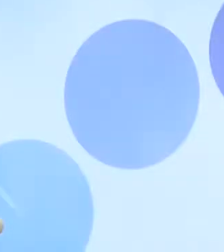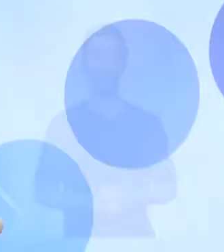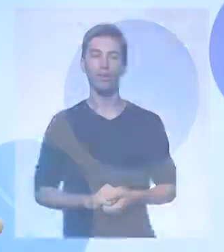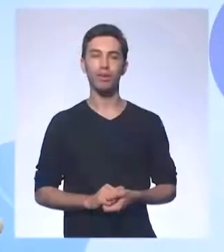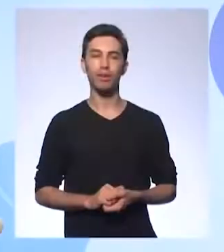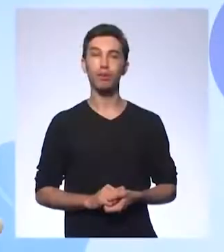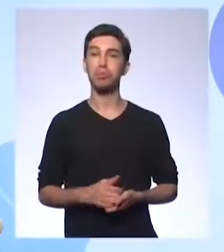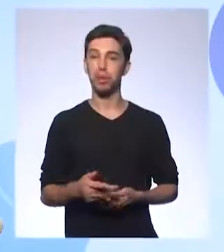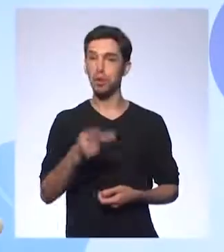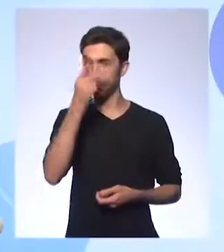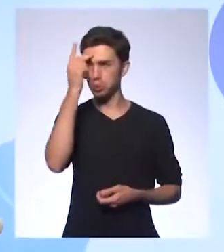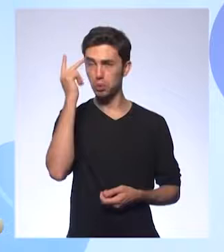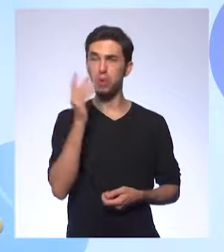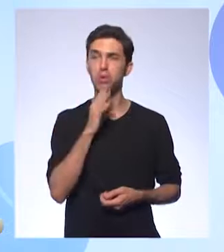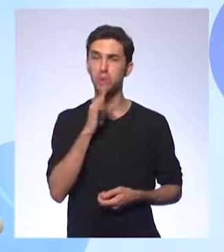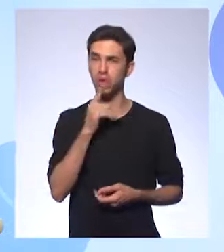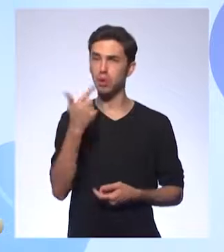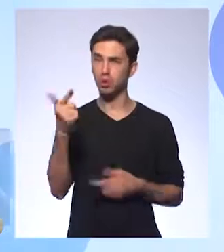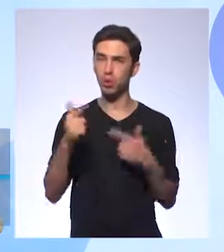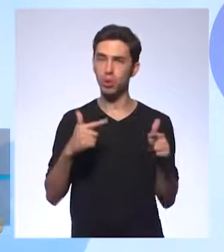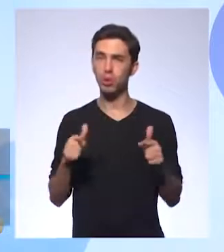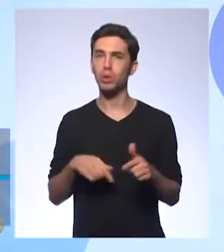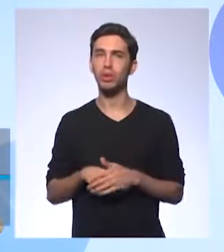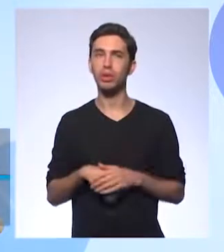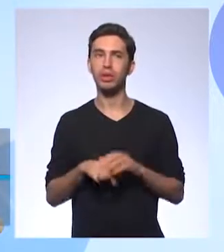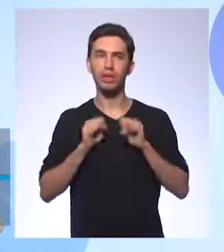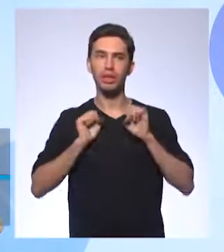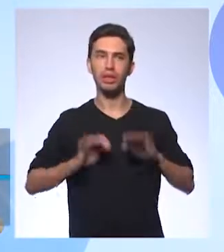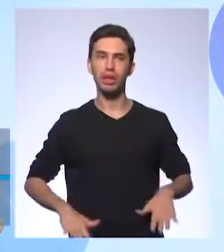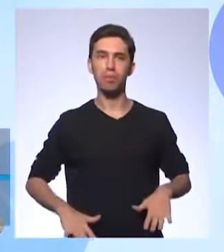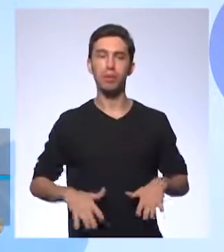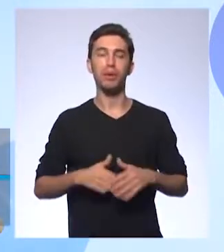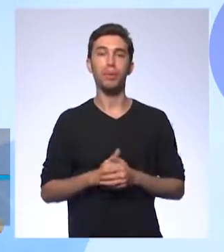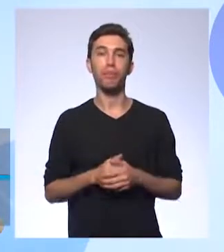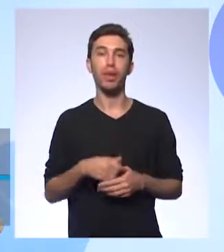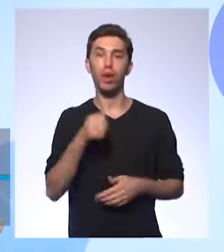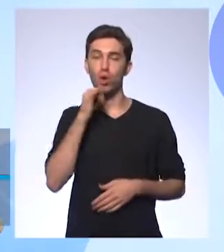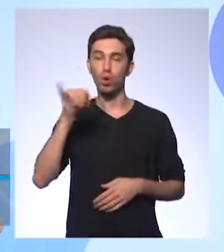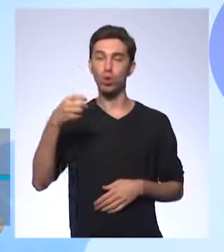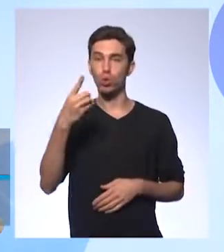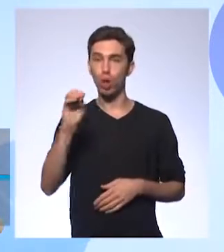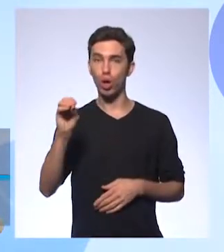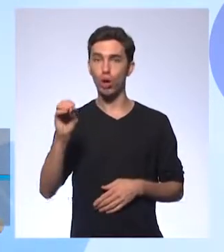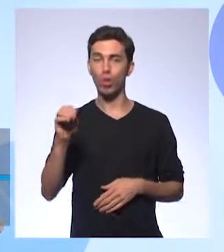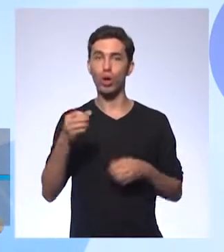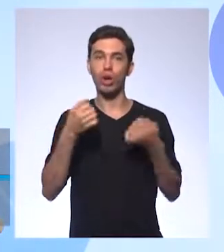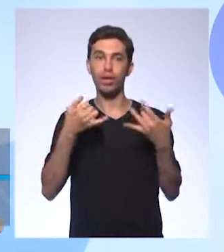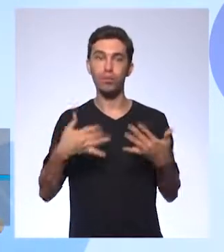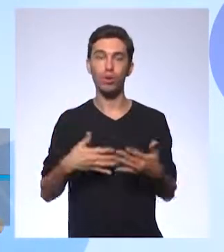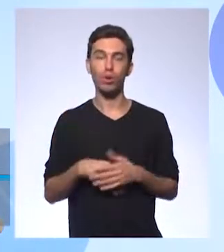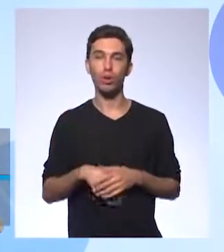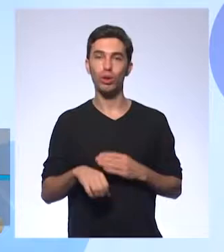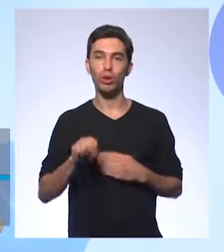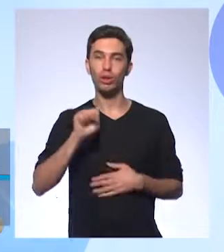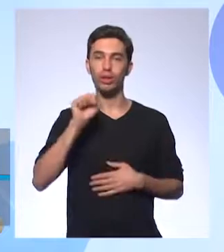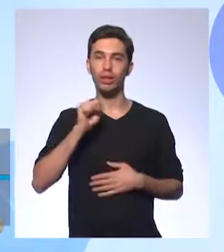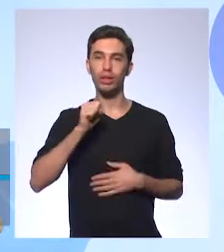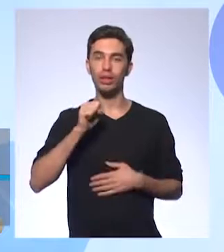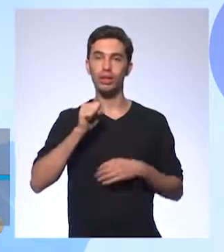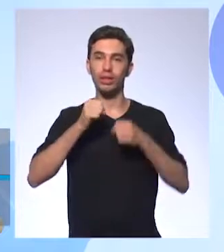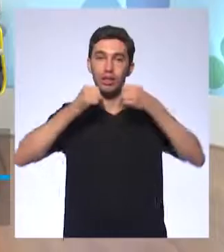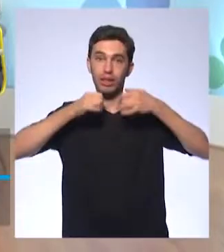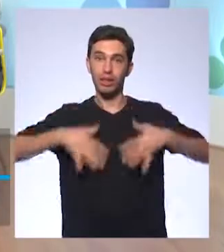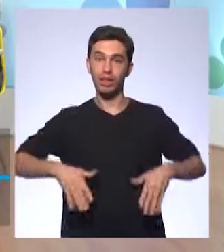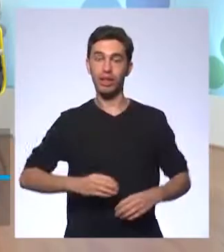O pessoal conhece outro sistema assim. Ó. Vou começar aqui com a contribuição do aluno João Vitor. Ele colocou o sistema nervoso, Ed.